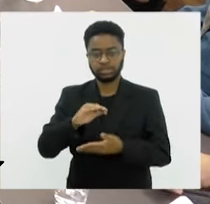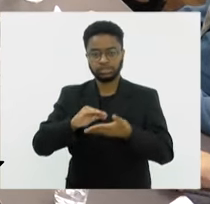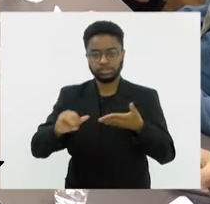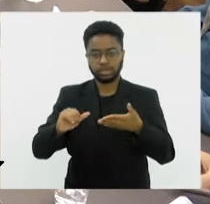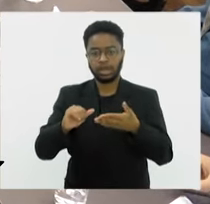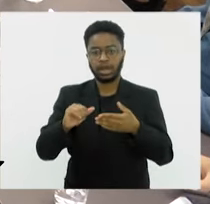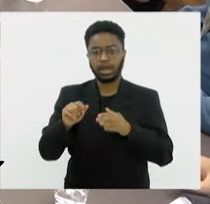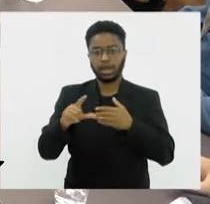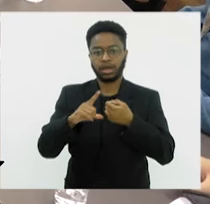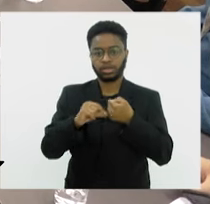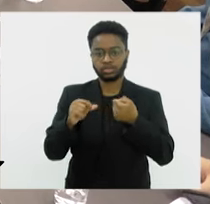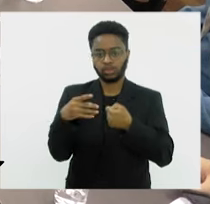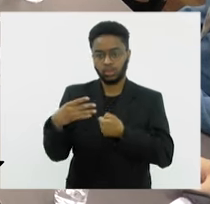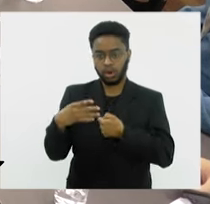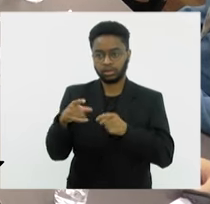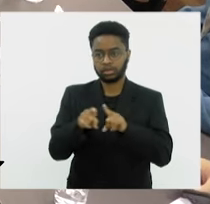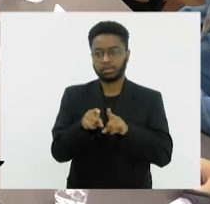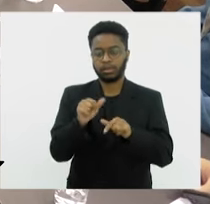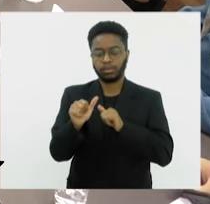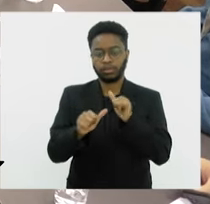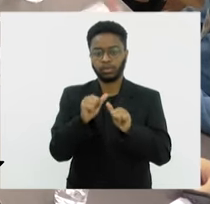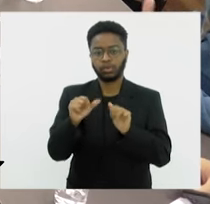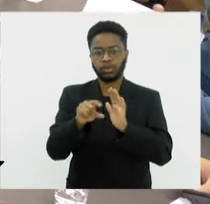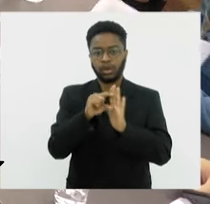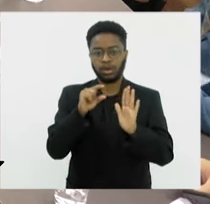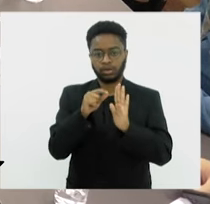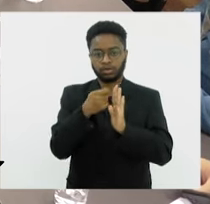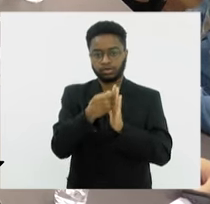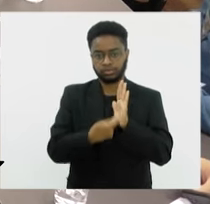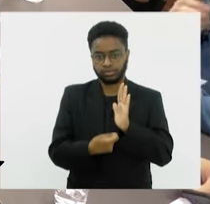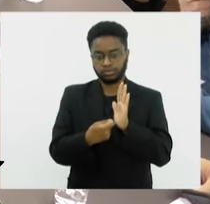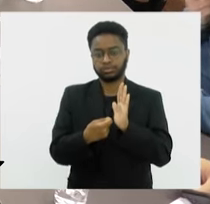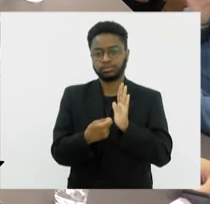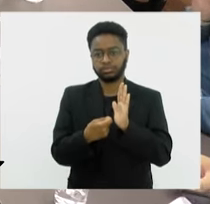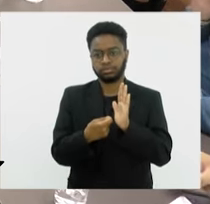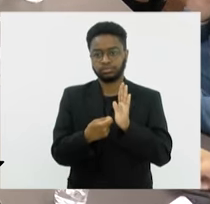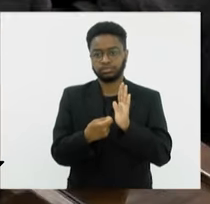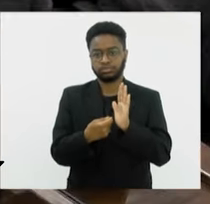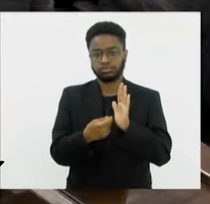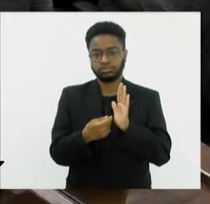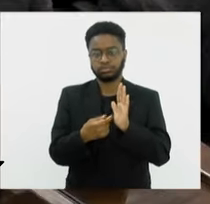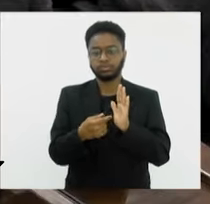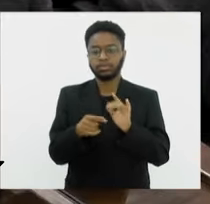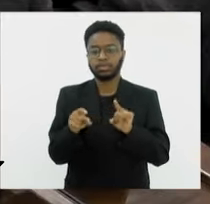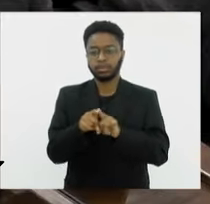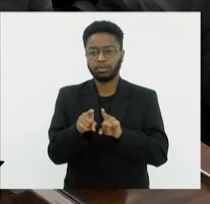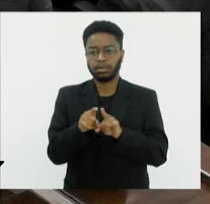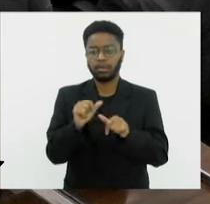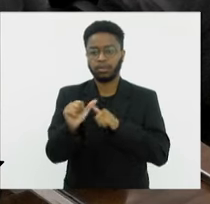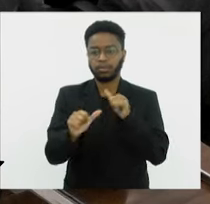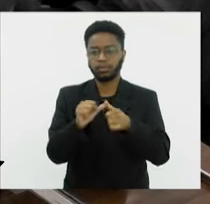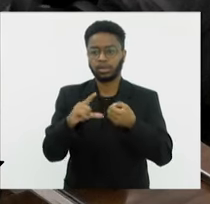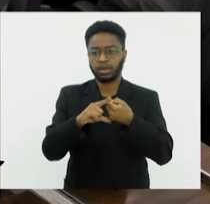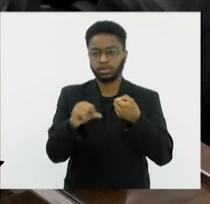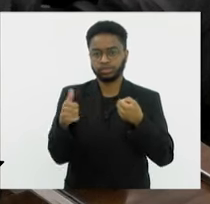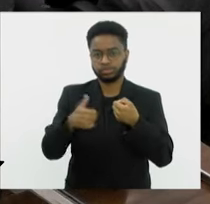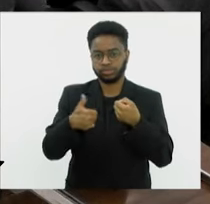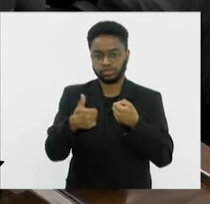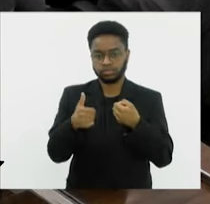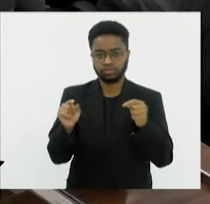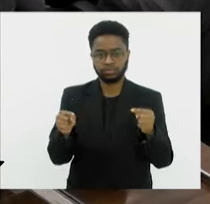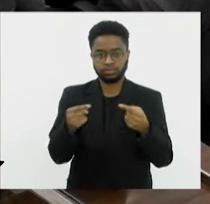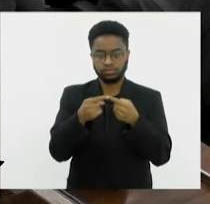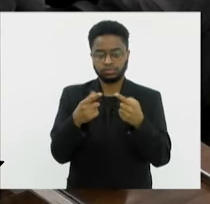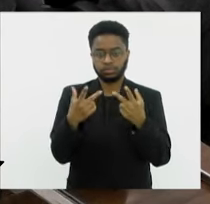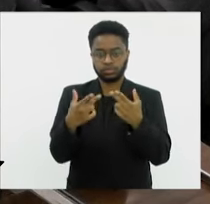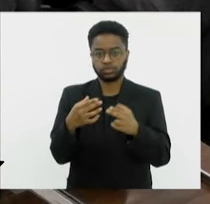também, alterando a emenda para essa redação que eu dei anteriormente e alterando o artigo 1º, conforme a